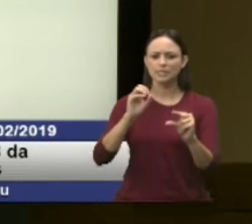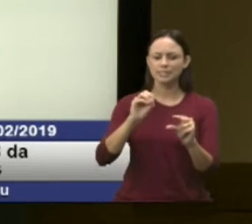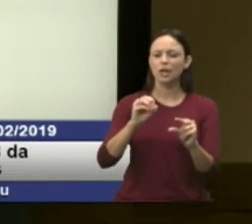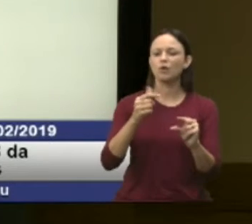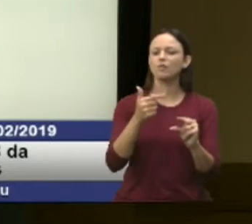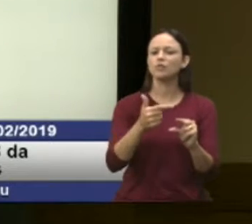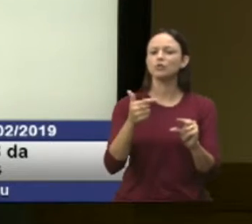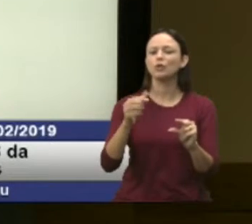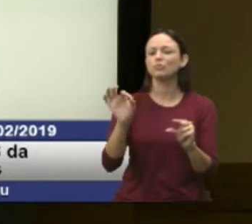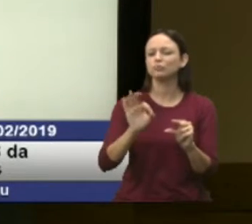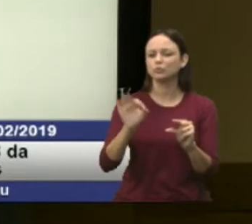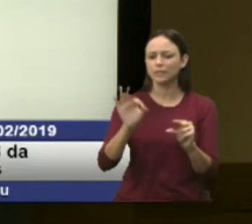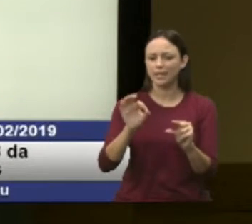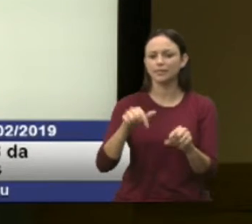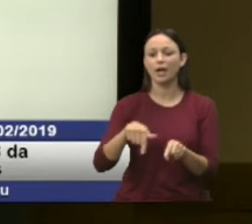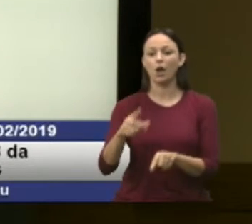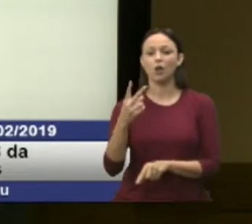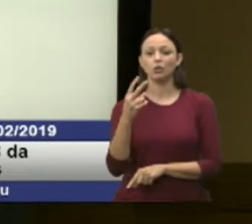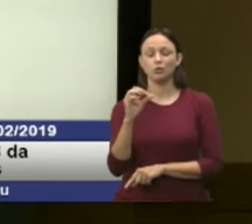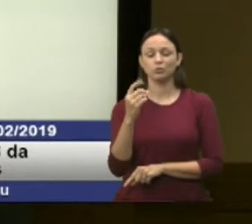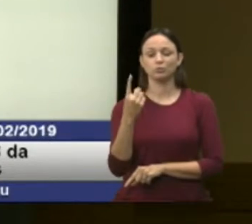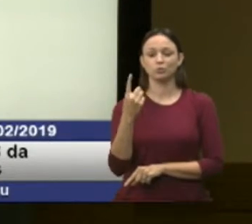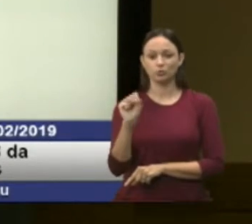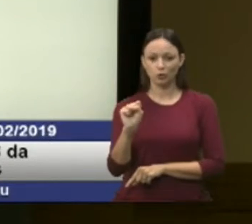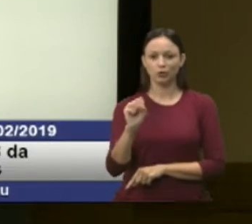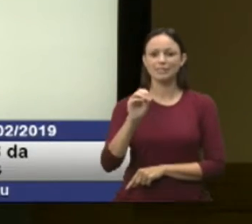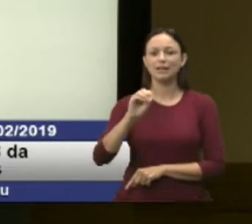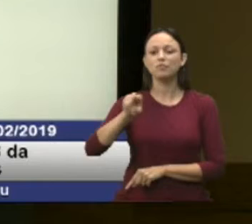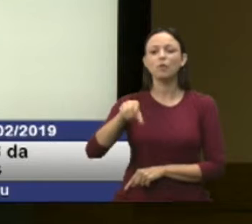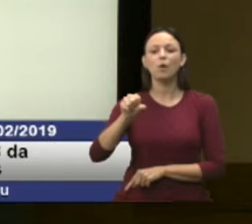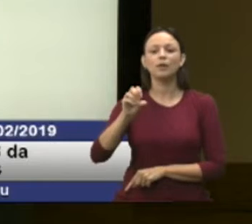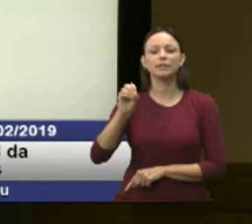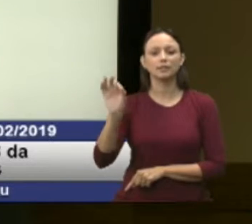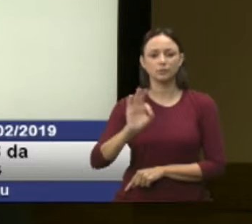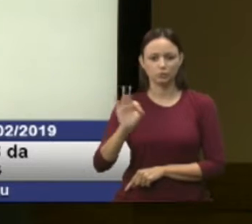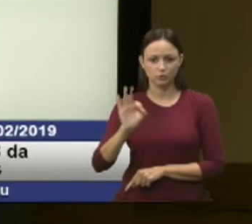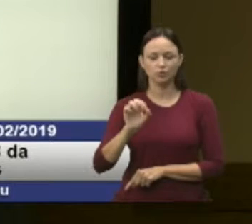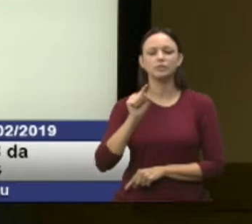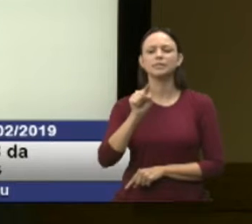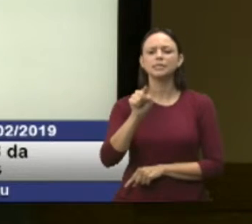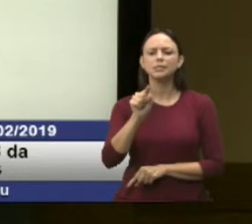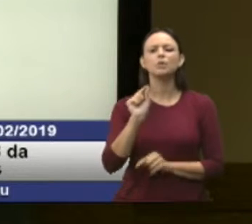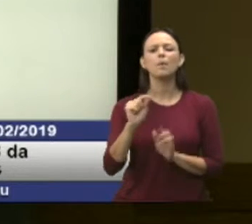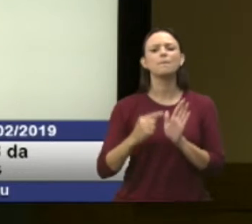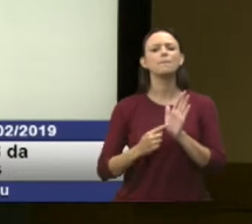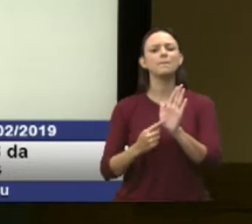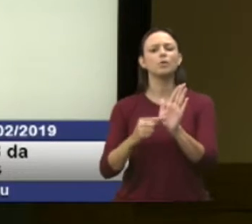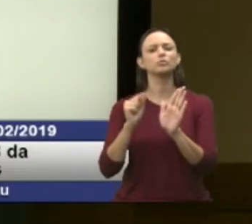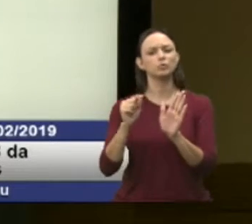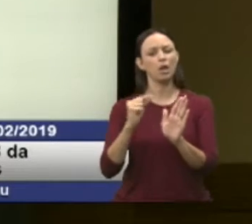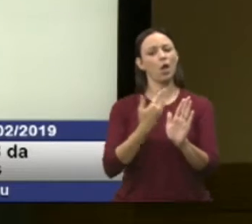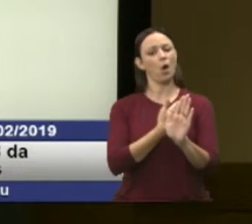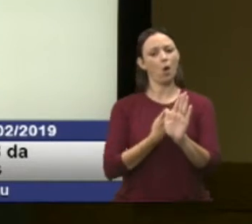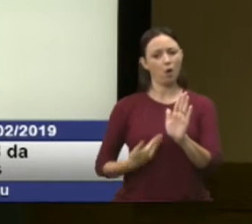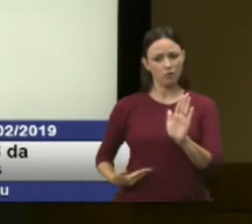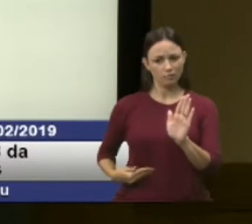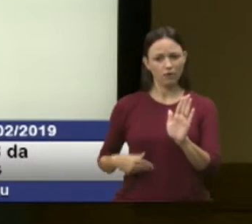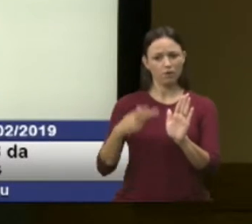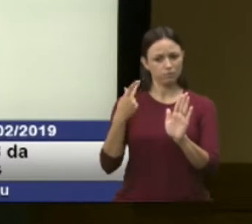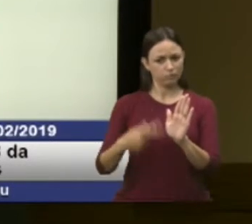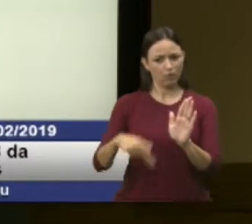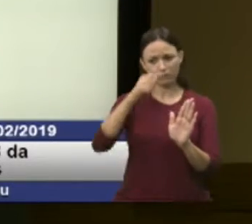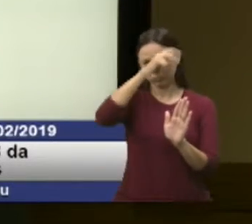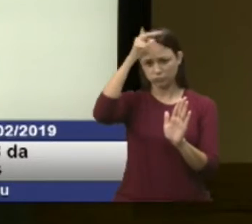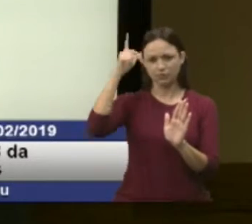0,22% e esse ano de 2018, 0,80%. Isso demonstra que o governo municipal